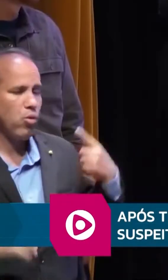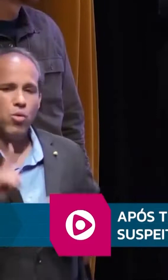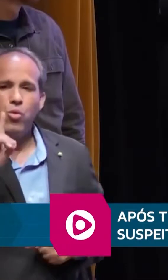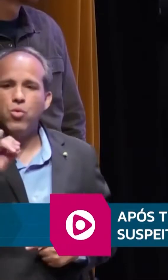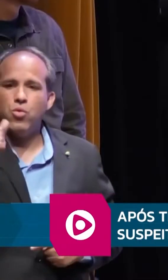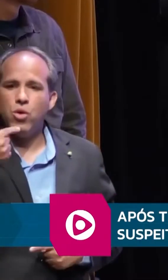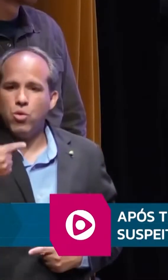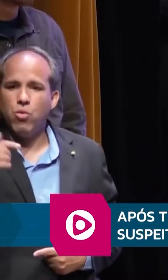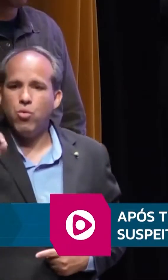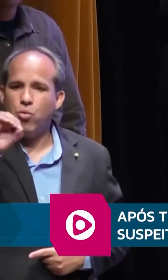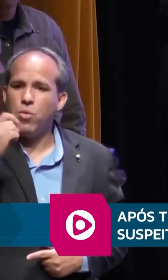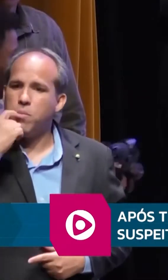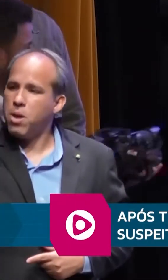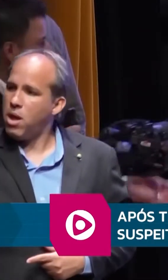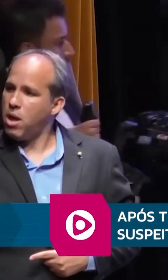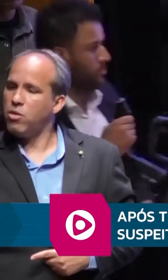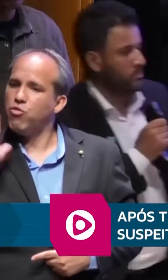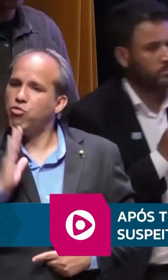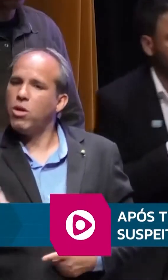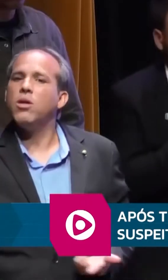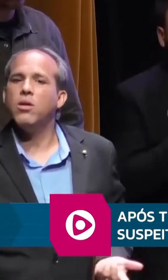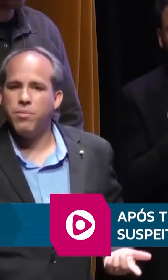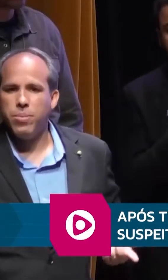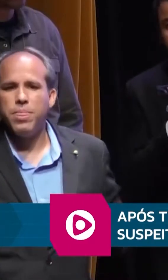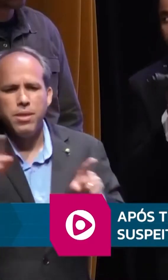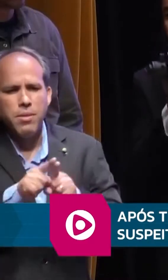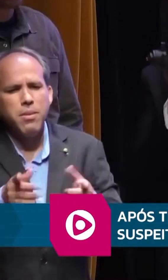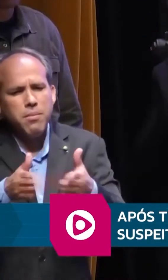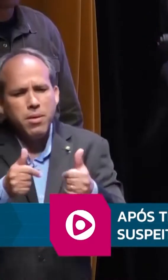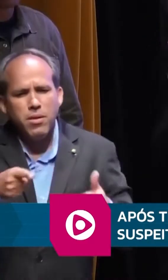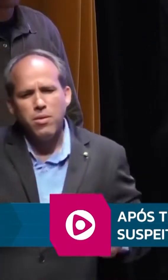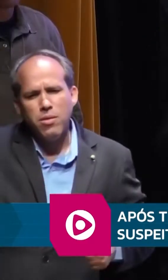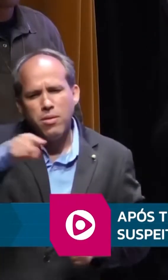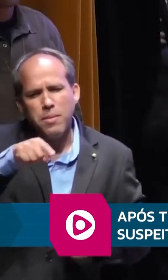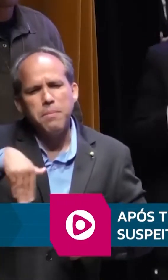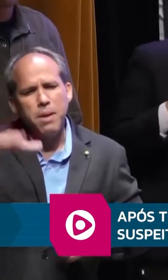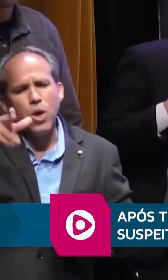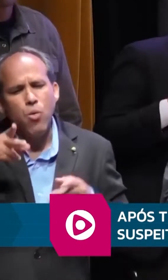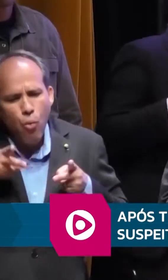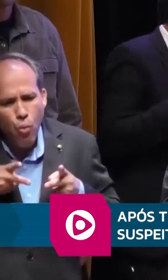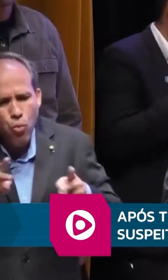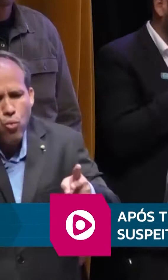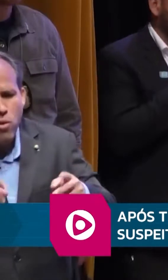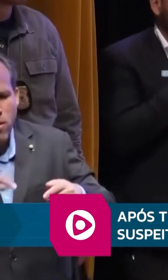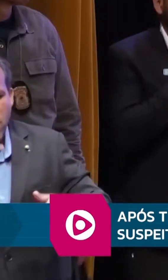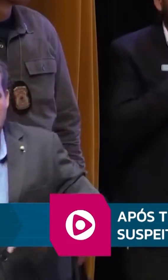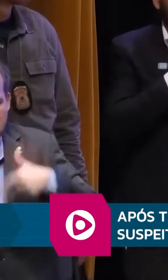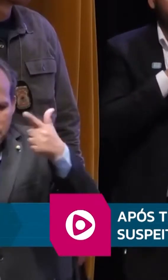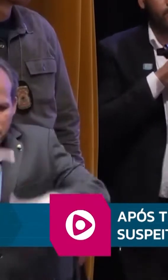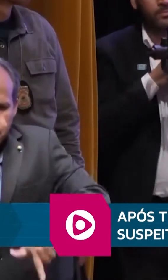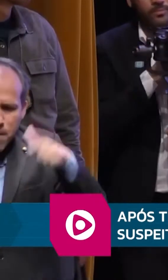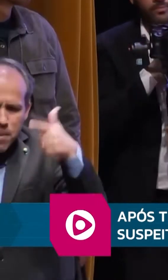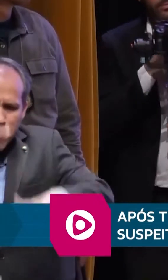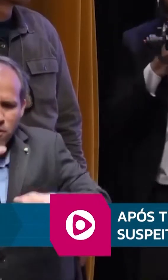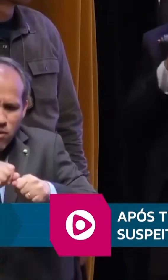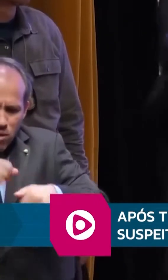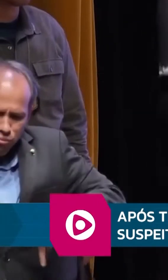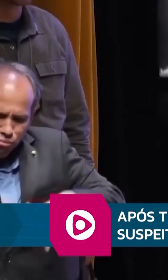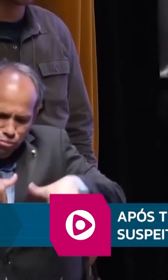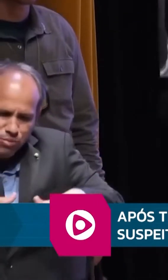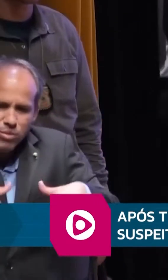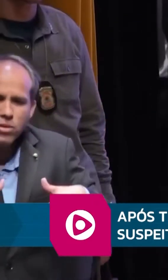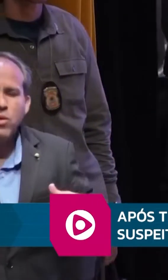apresentar provas, sobre as urnas eletrônicas durante um discurso em Pelotas, no Rio Grande do Sul. Na noite de terça, o chefe